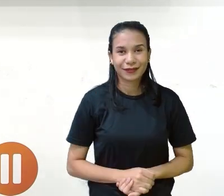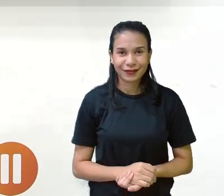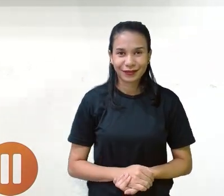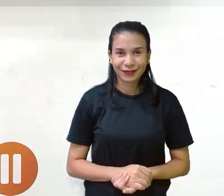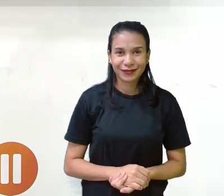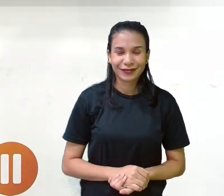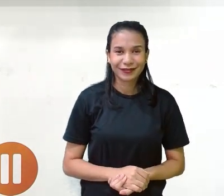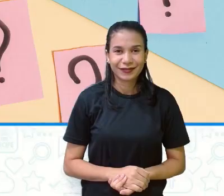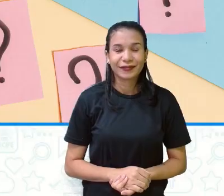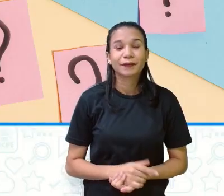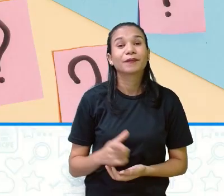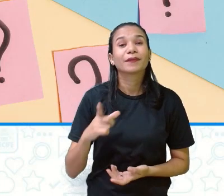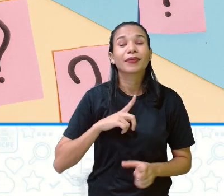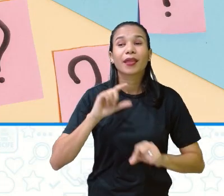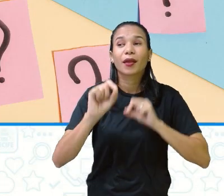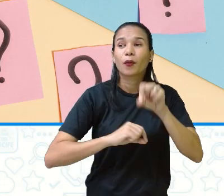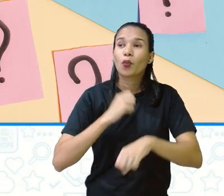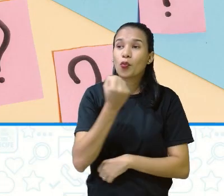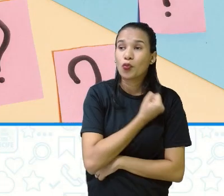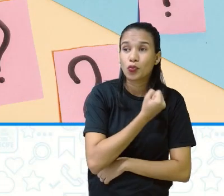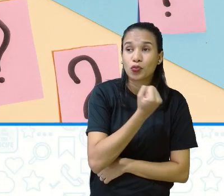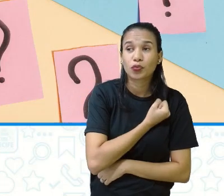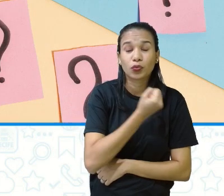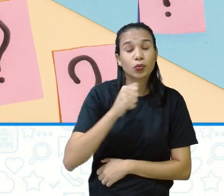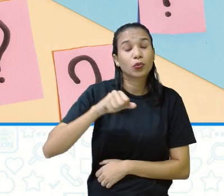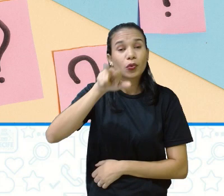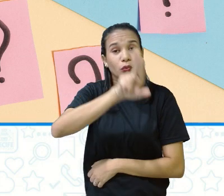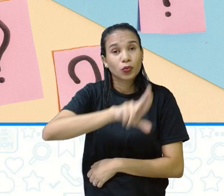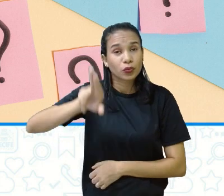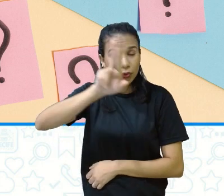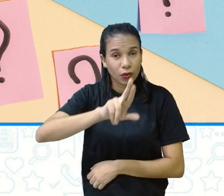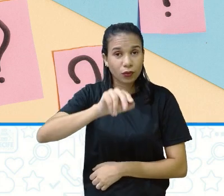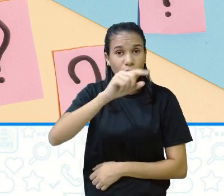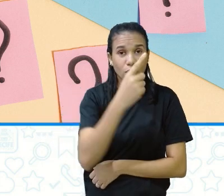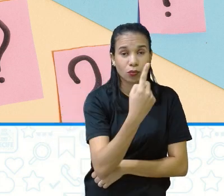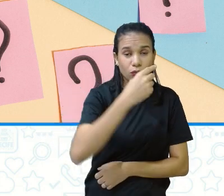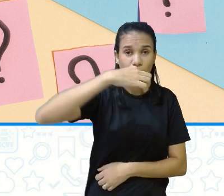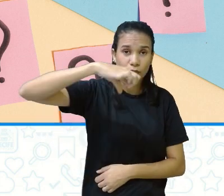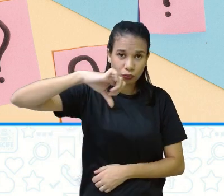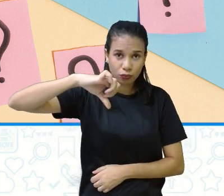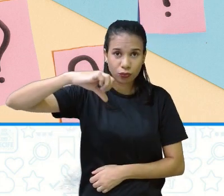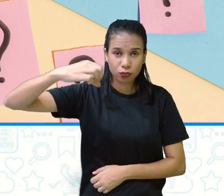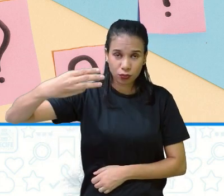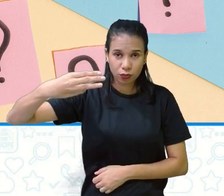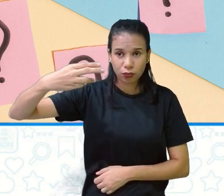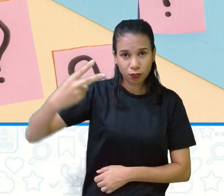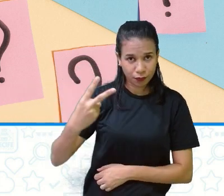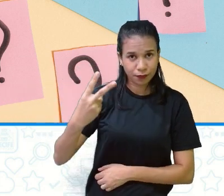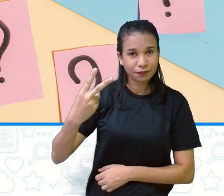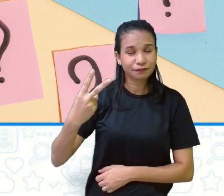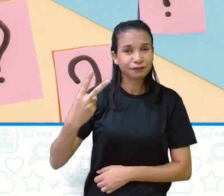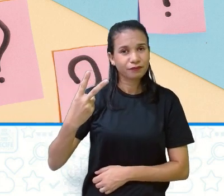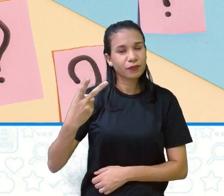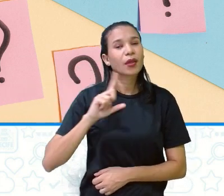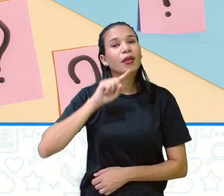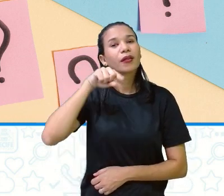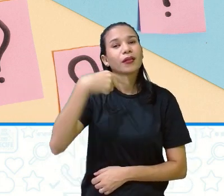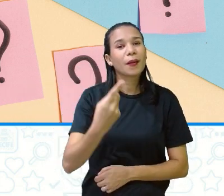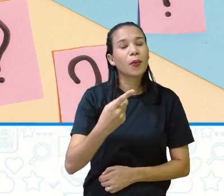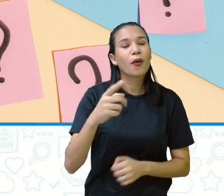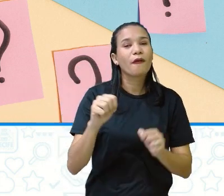embora. Forme um número com os algarismos 1, 9, 3 e 2. Em